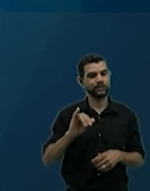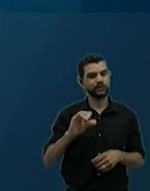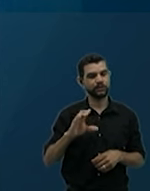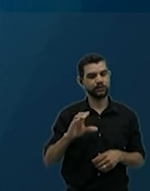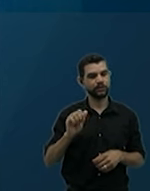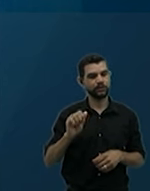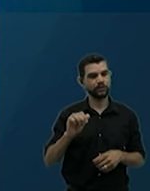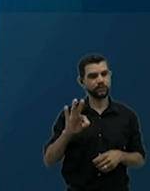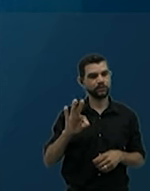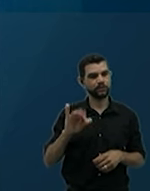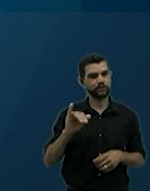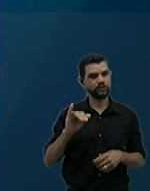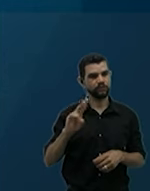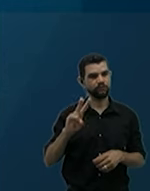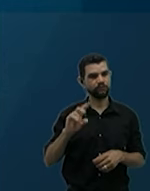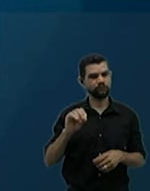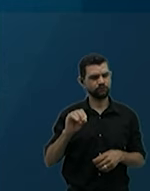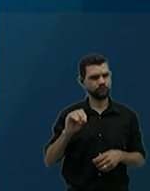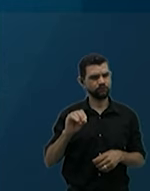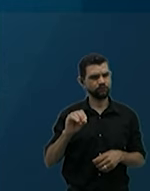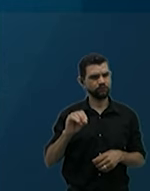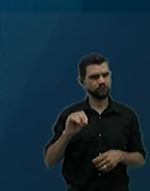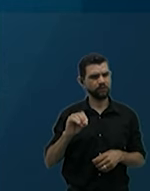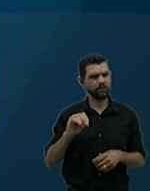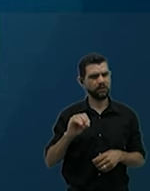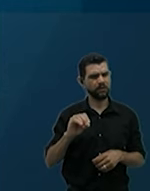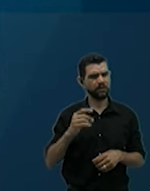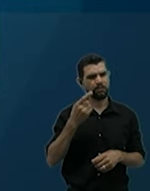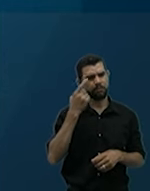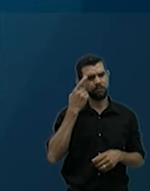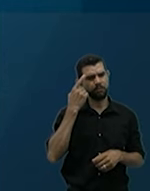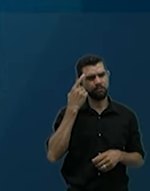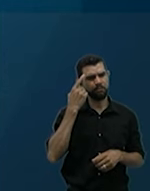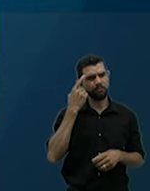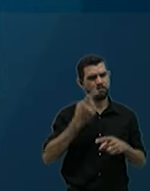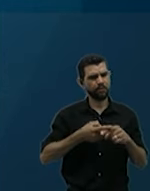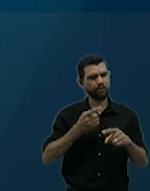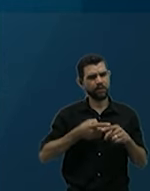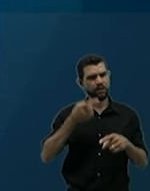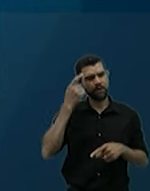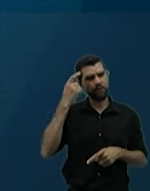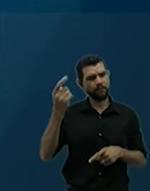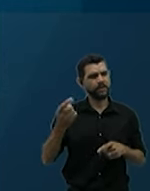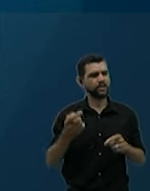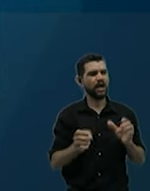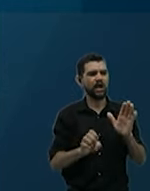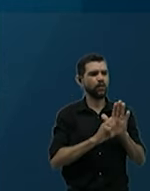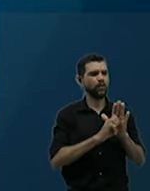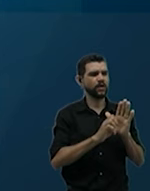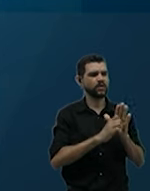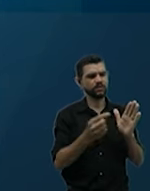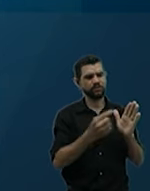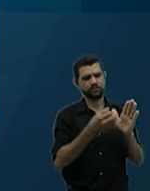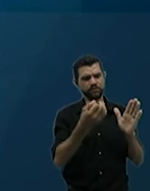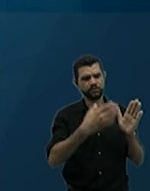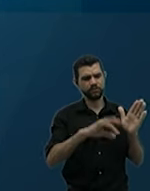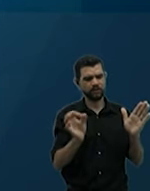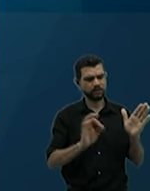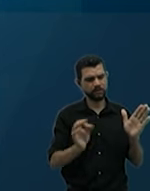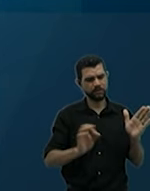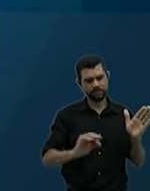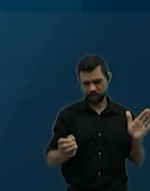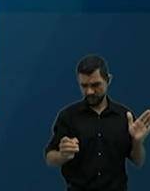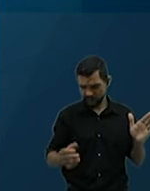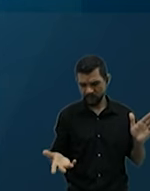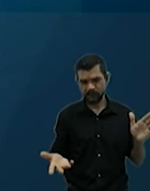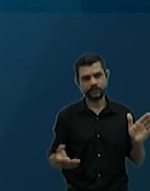edital não previa aquilo e a gente não conseguiu perceber isso. Não, todos conhecem muito bem o que estão fazendo, aqueles imóveis que